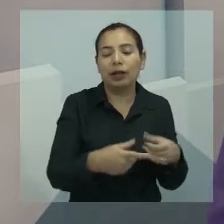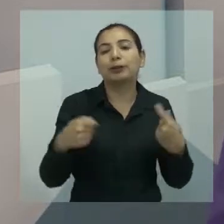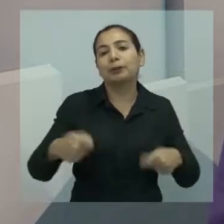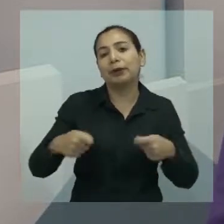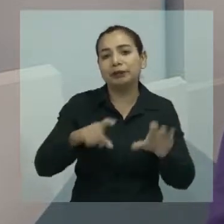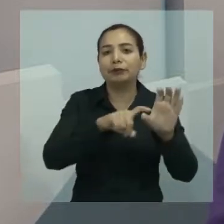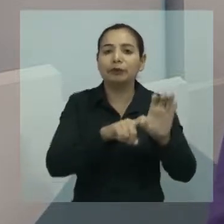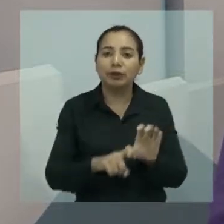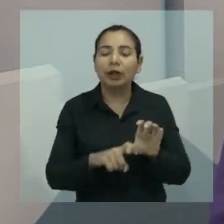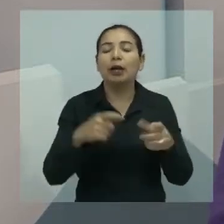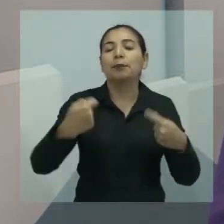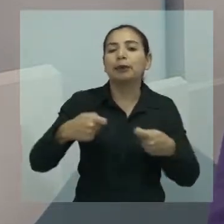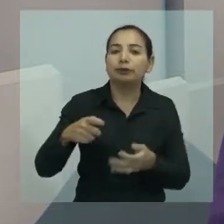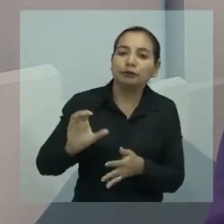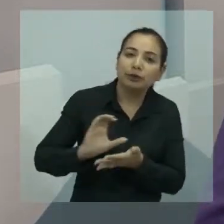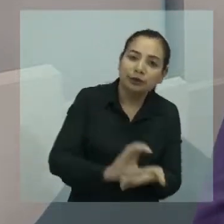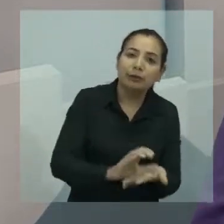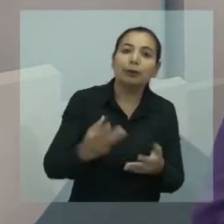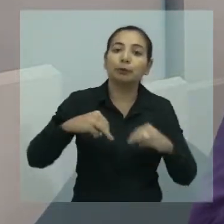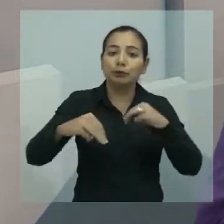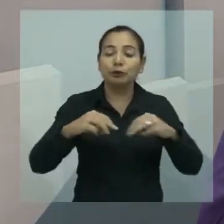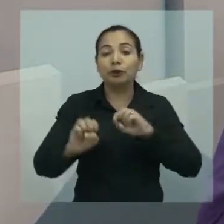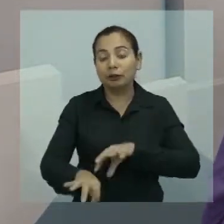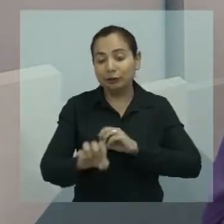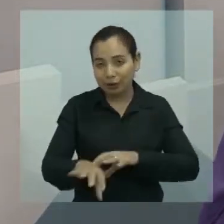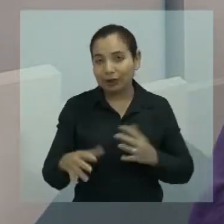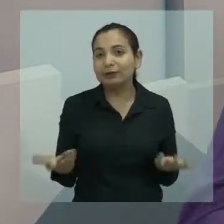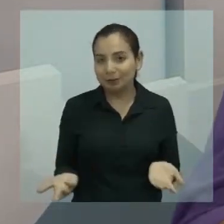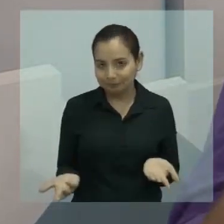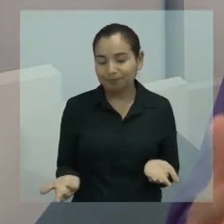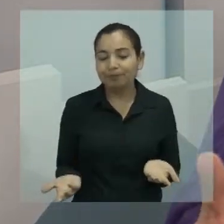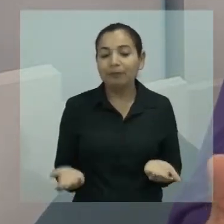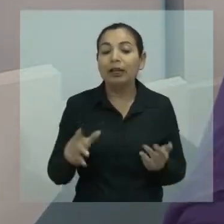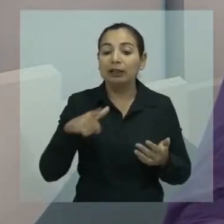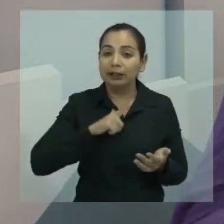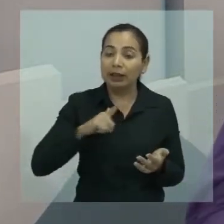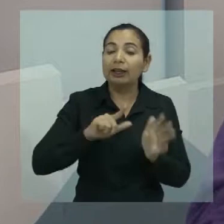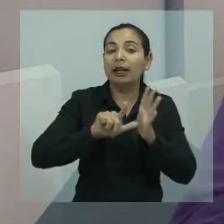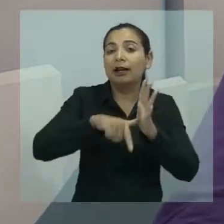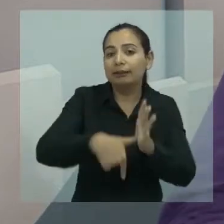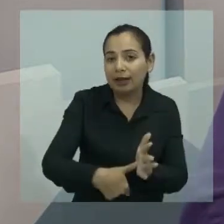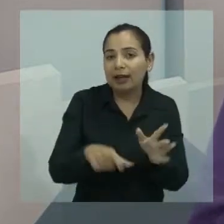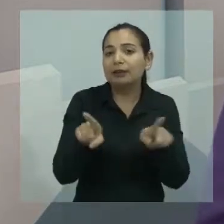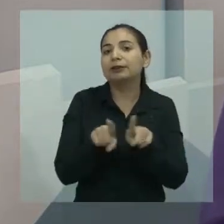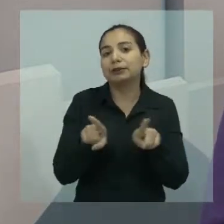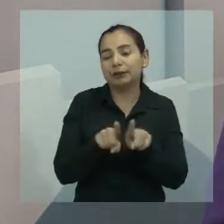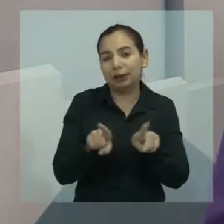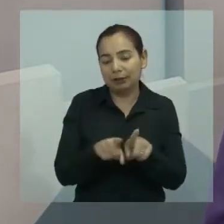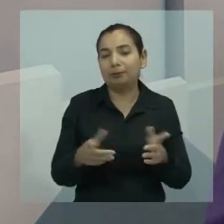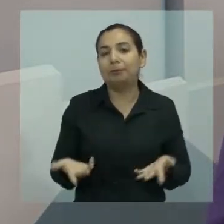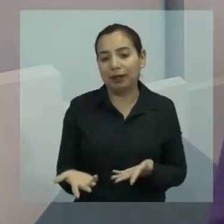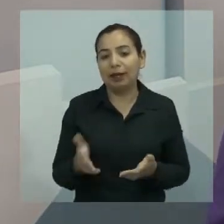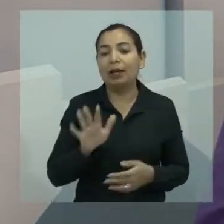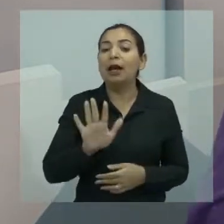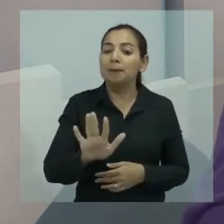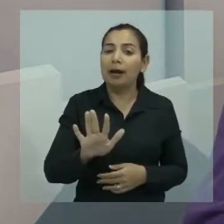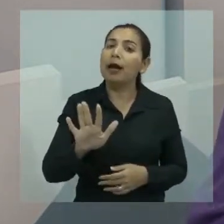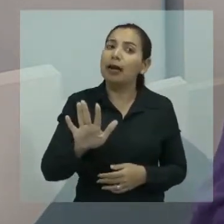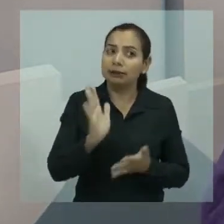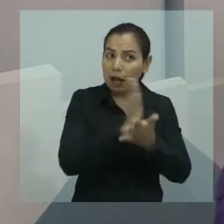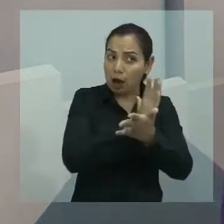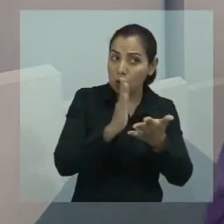política própria. Então, precisam, muitas vezes, esperar que haja programas específicos de financiamento do Ministério da Educação e, muitas